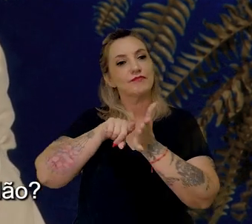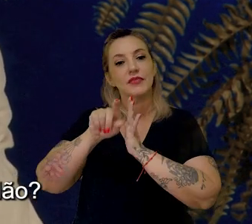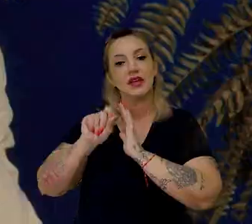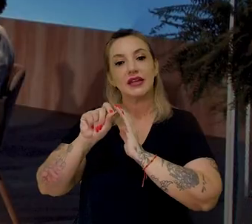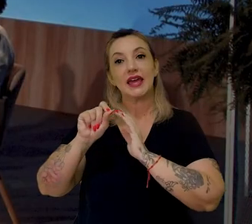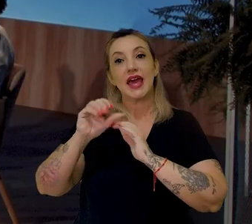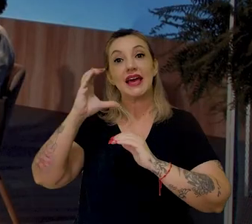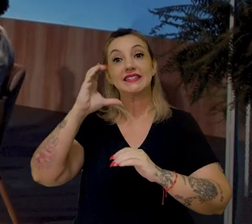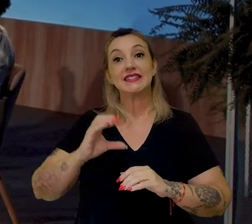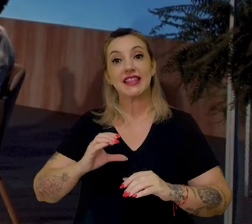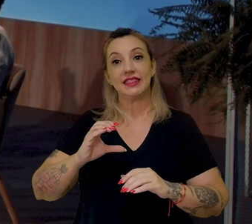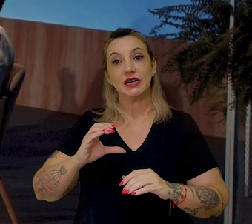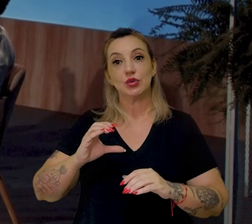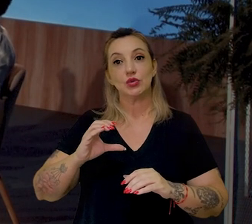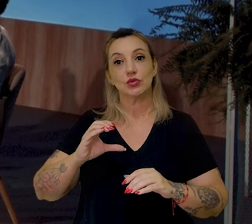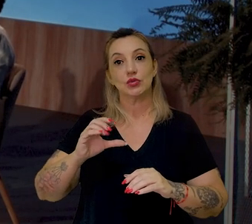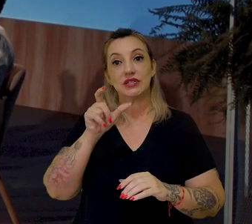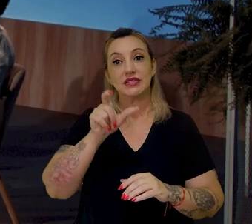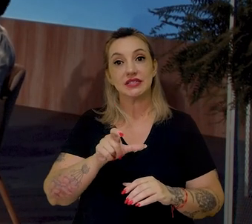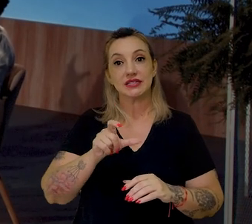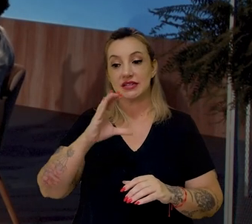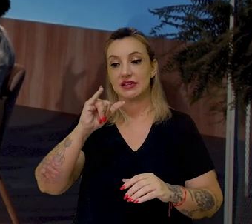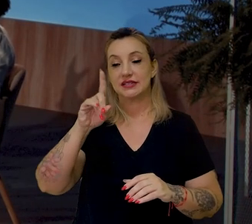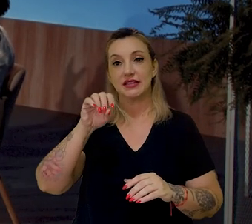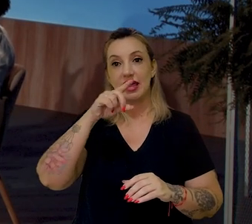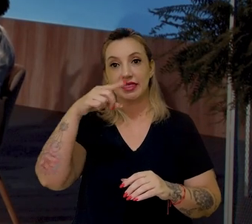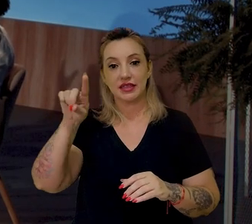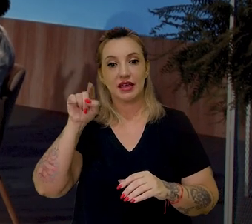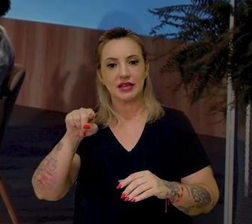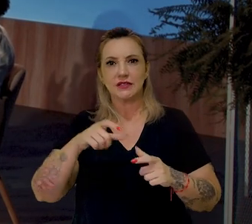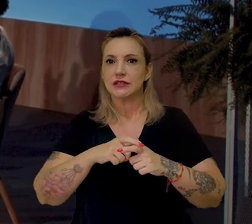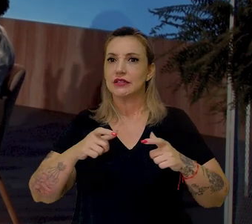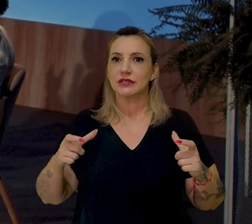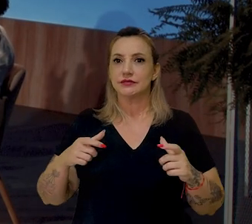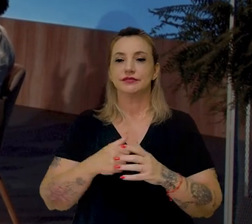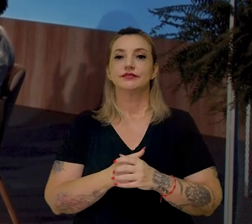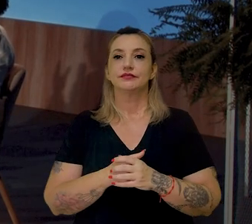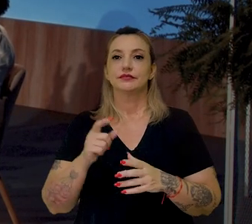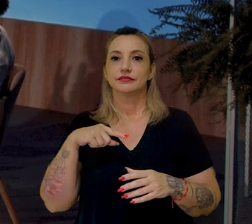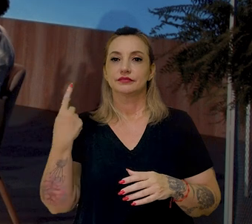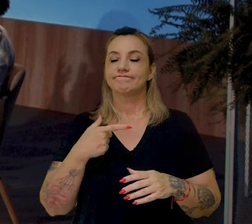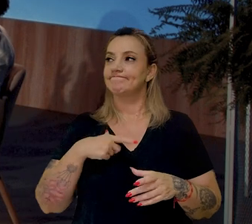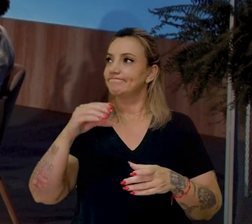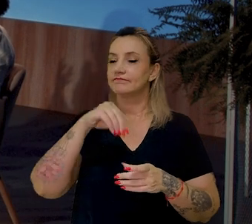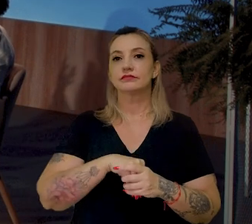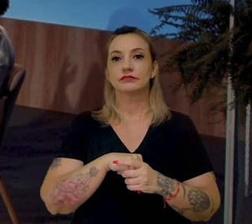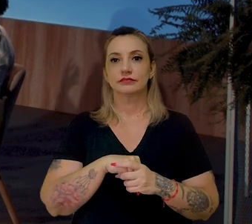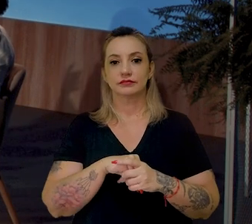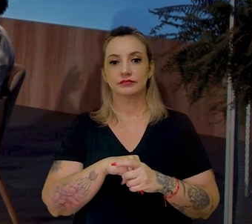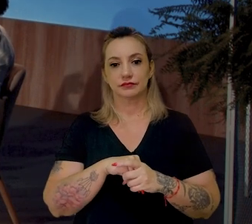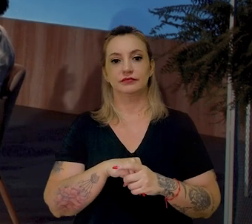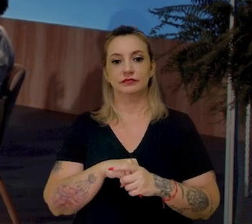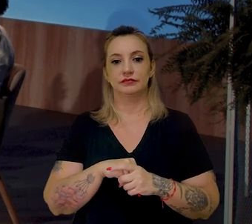Quem é cidadão e essa é uma uma uma dimensão né pra gente incorporar dentro